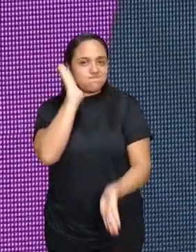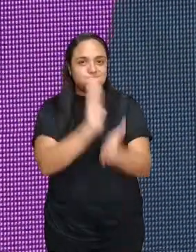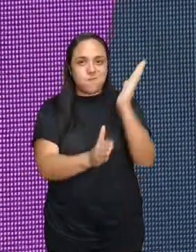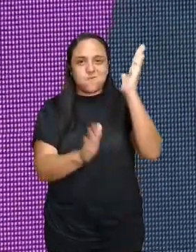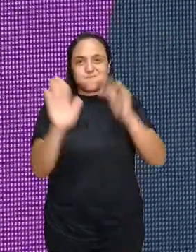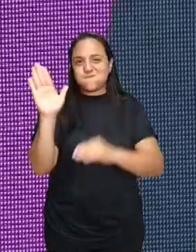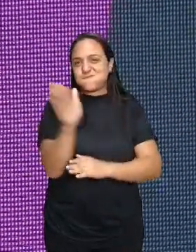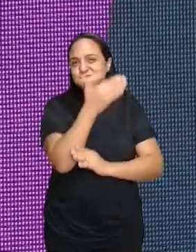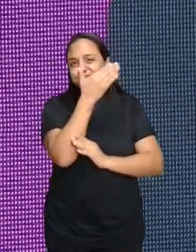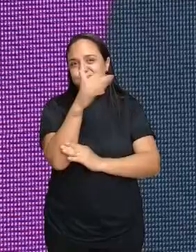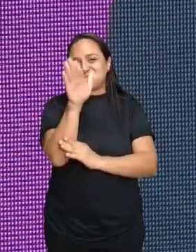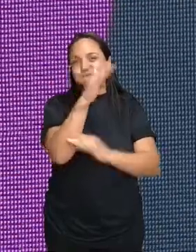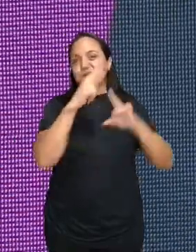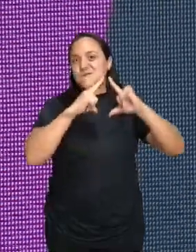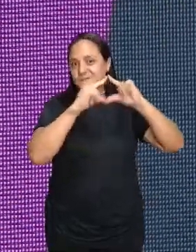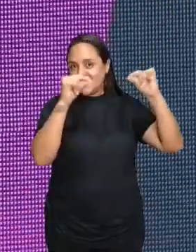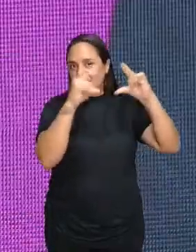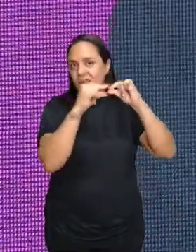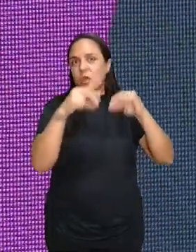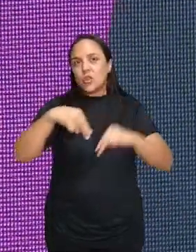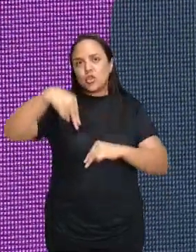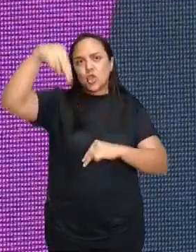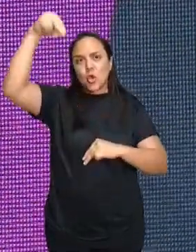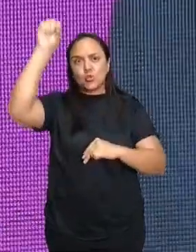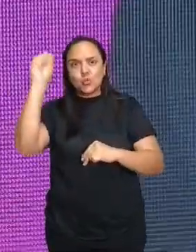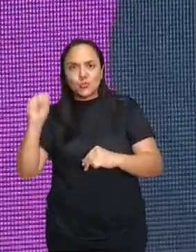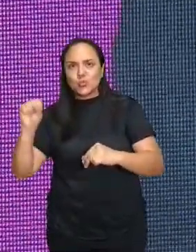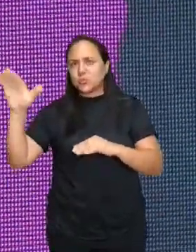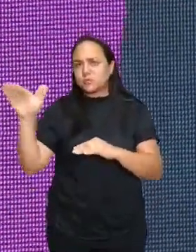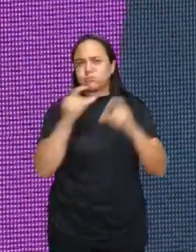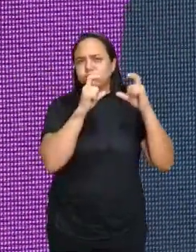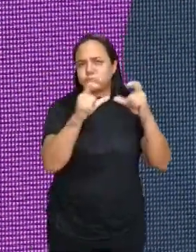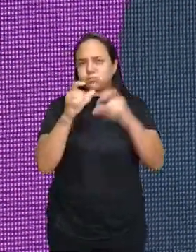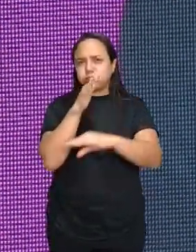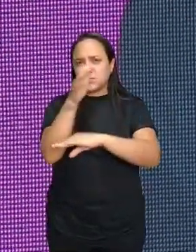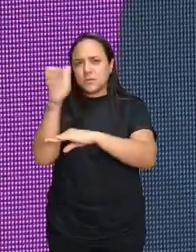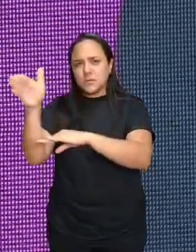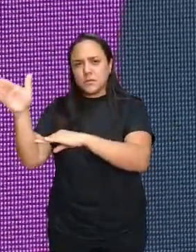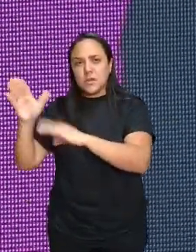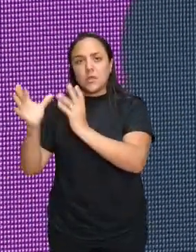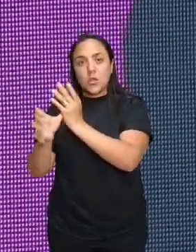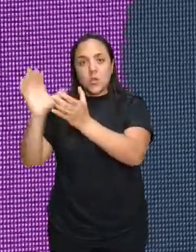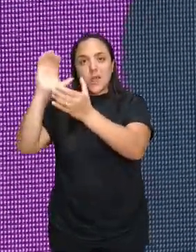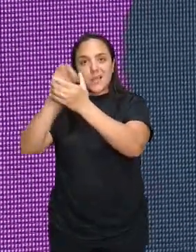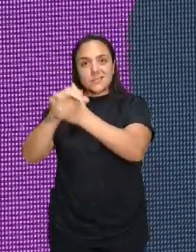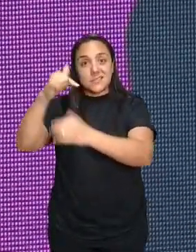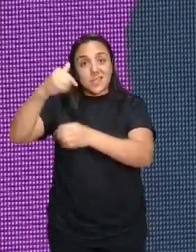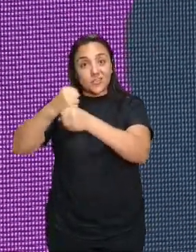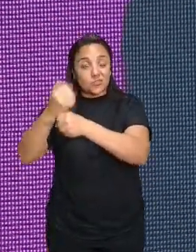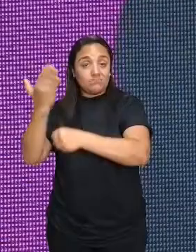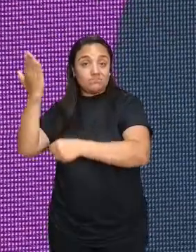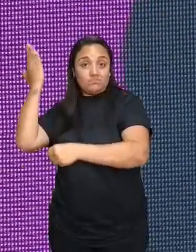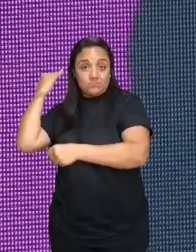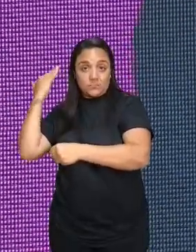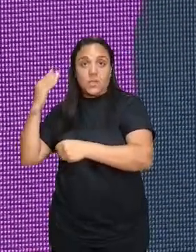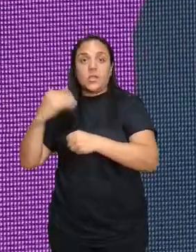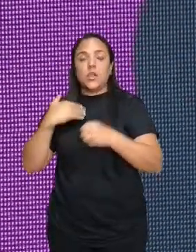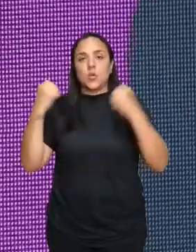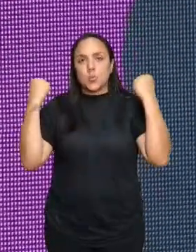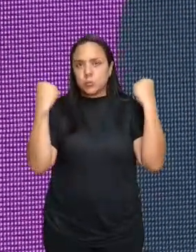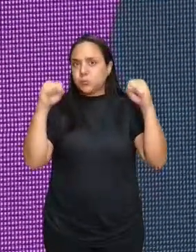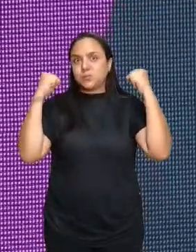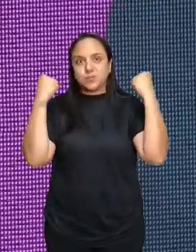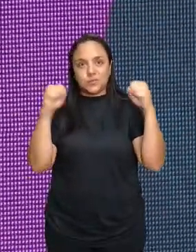federal, de norte a sul, passando por todos os bairros. Me casei há 7 anos, faço atividade física